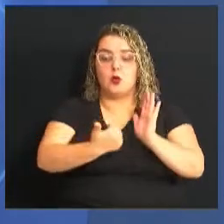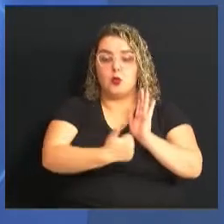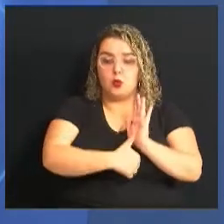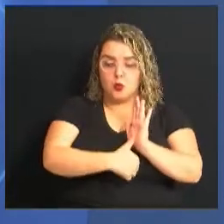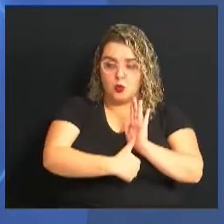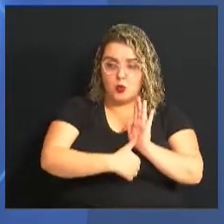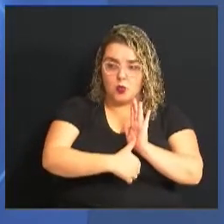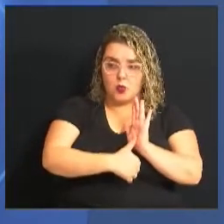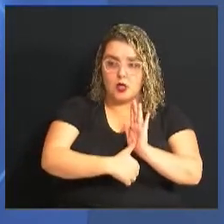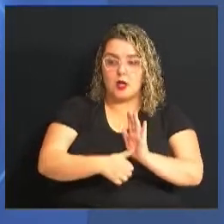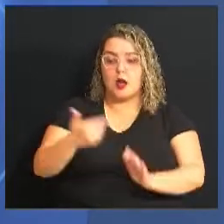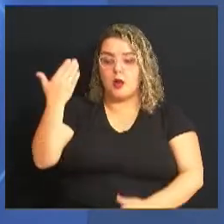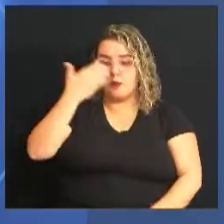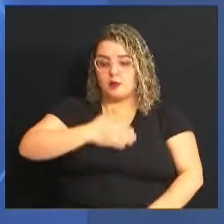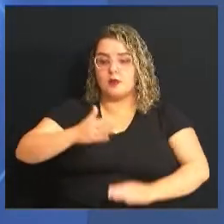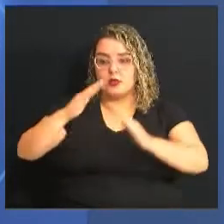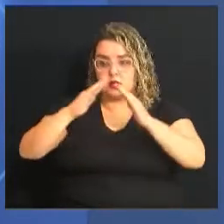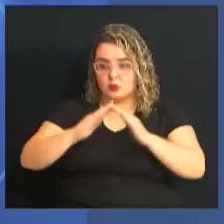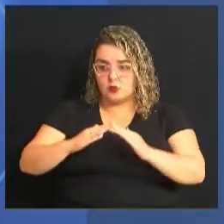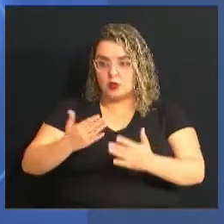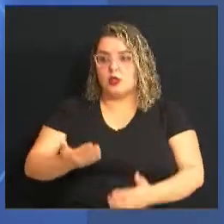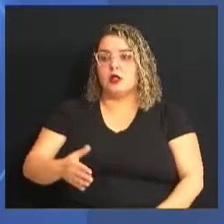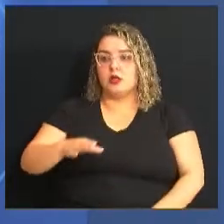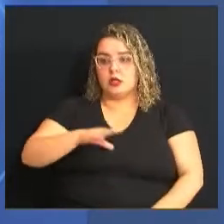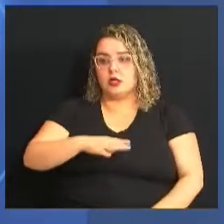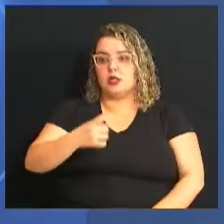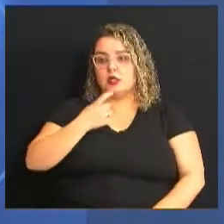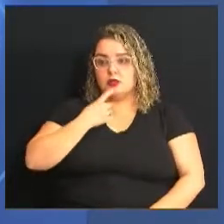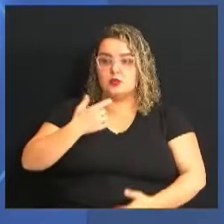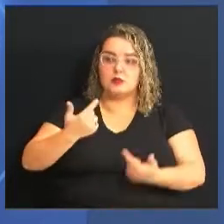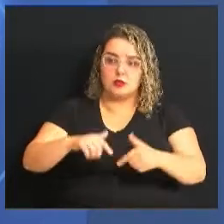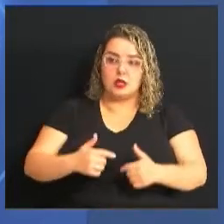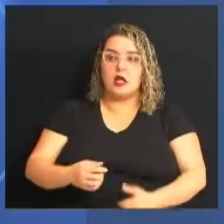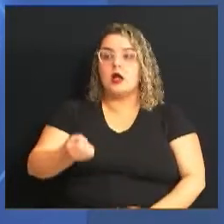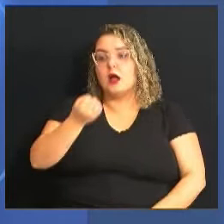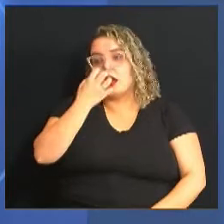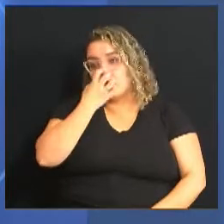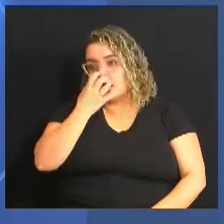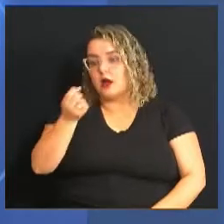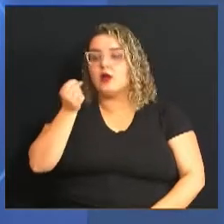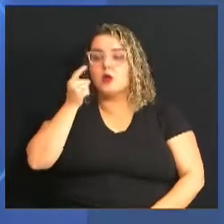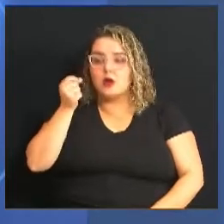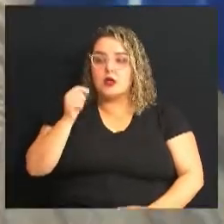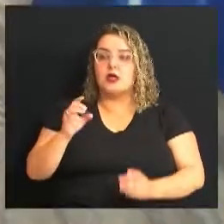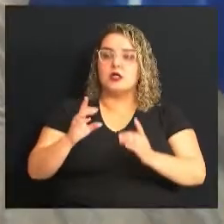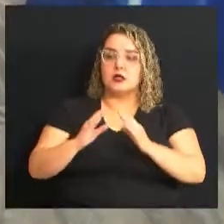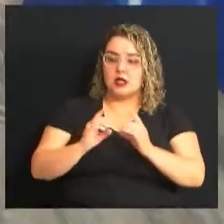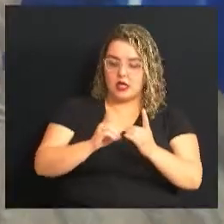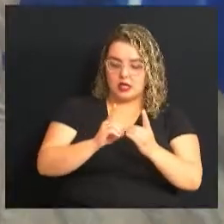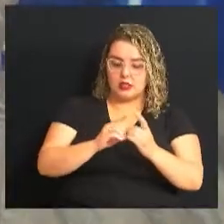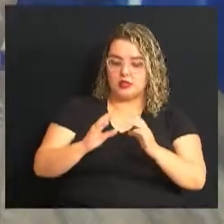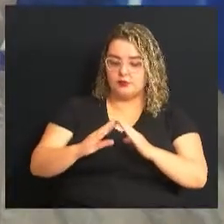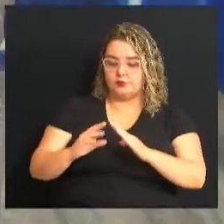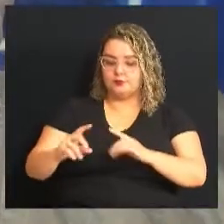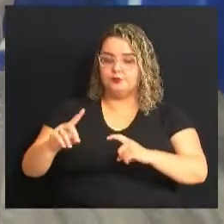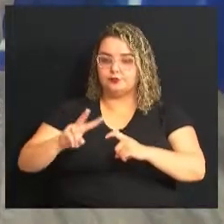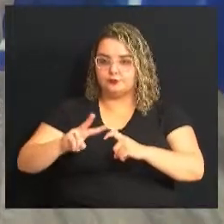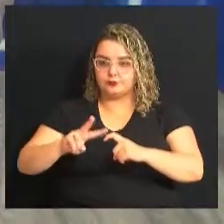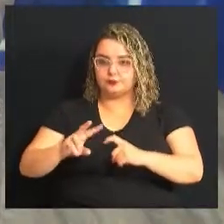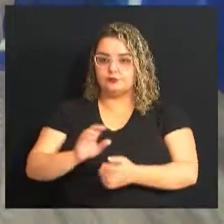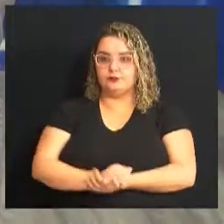de residência, para que então cão ou gato seja atendido nessa clínica. Mirna Abreu, vamos falar agora